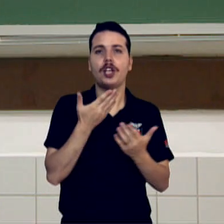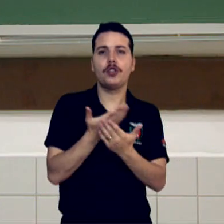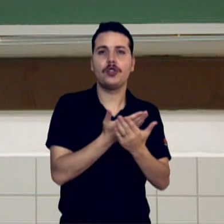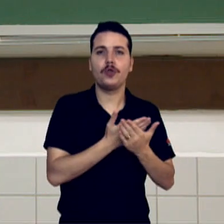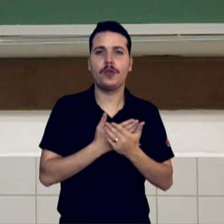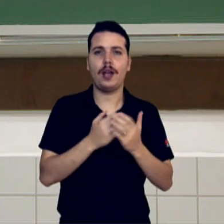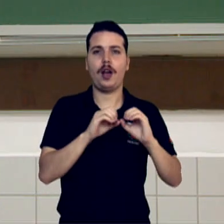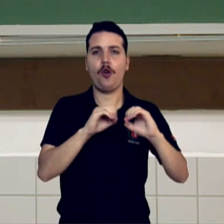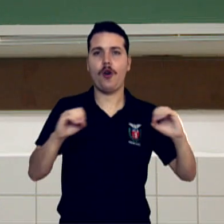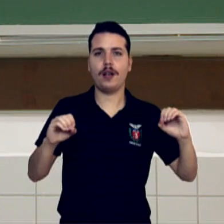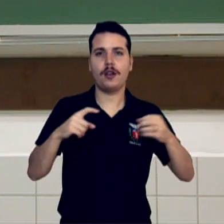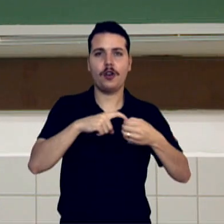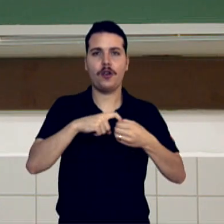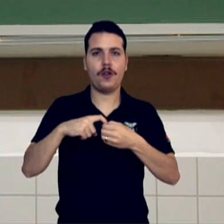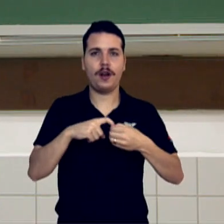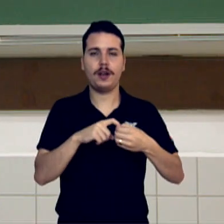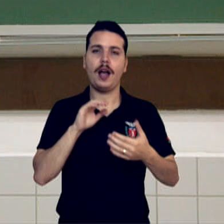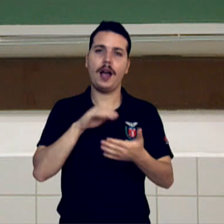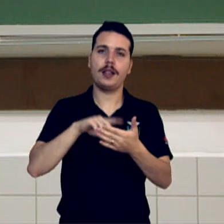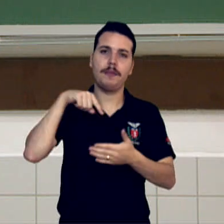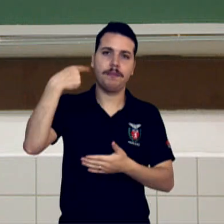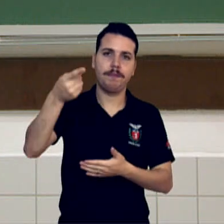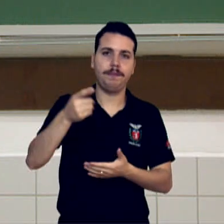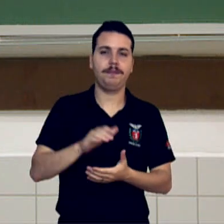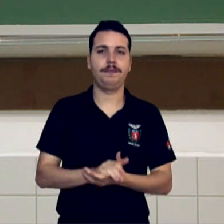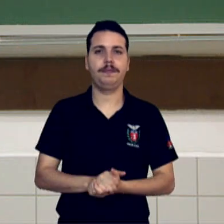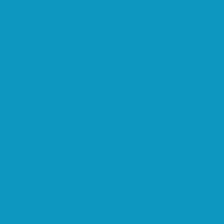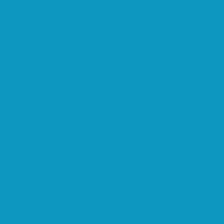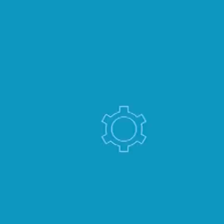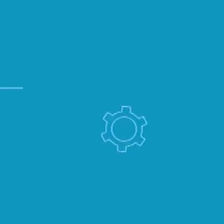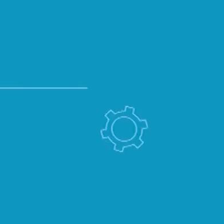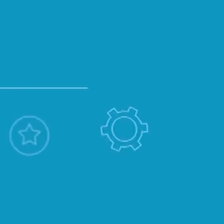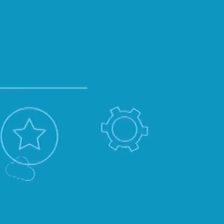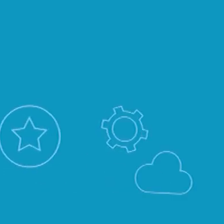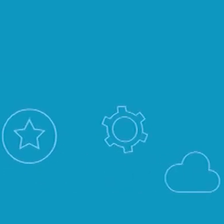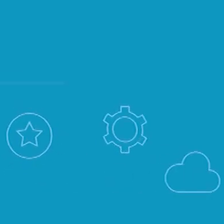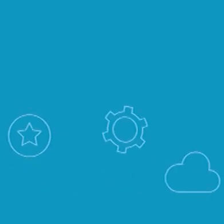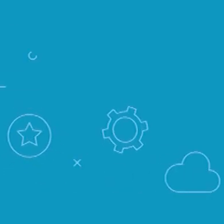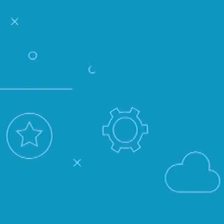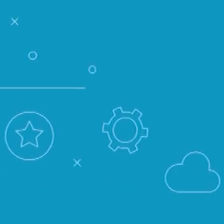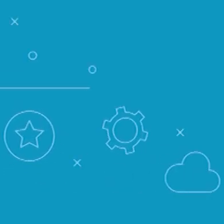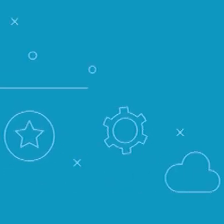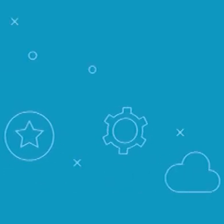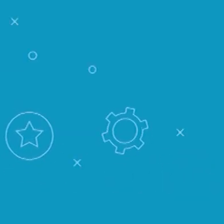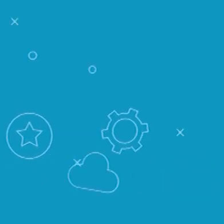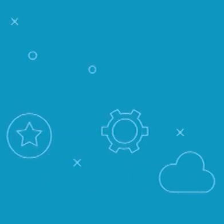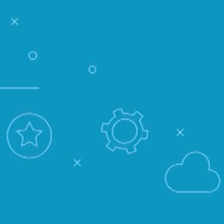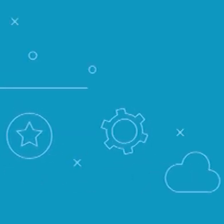coordenadas, tá certo? Até a próxima!